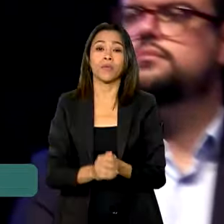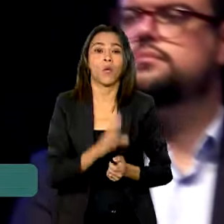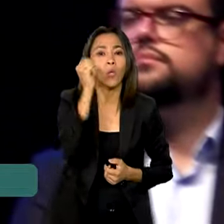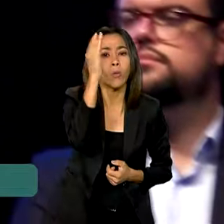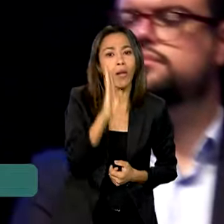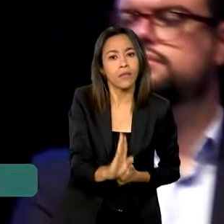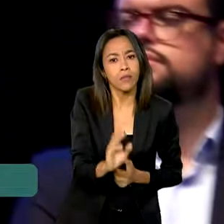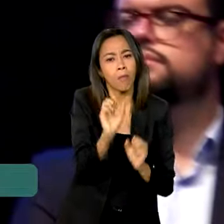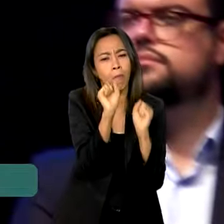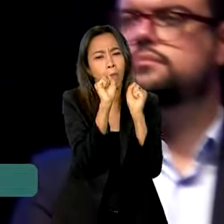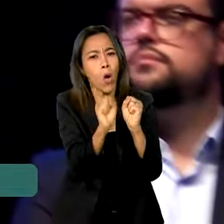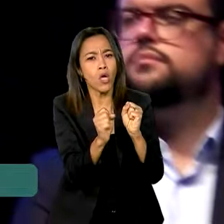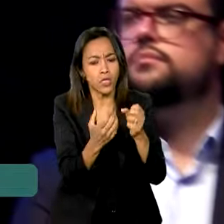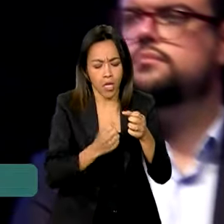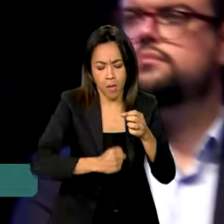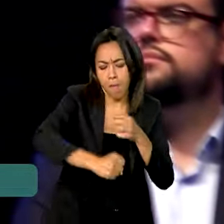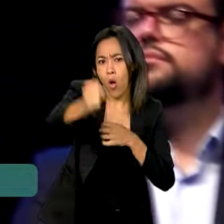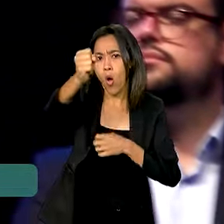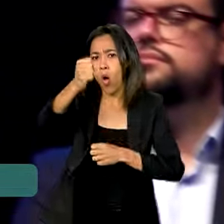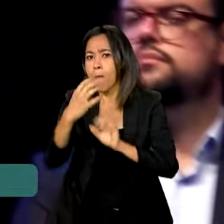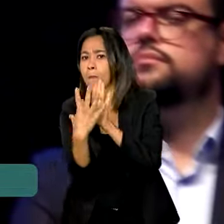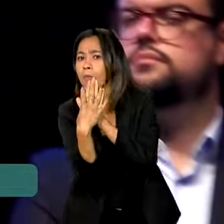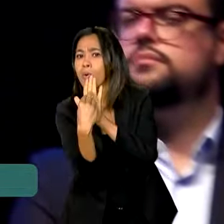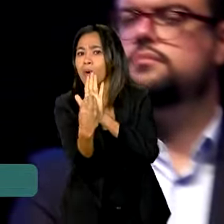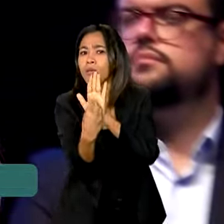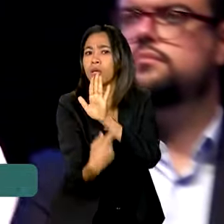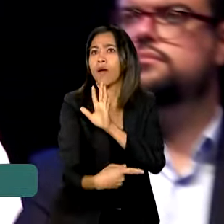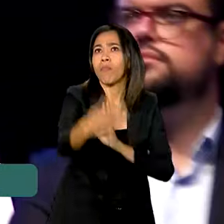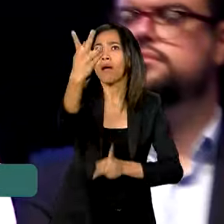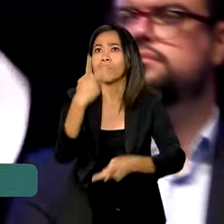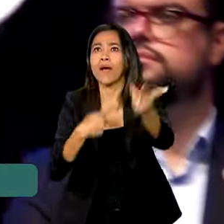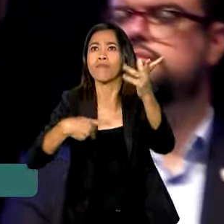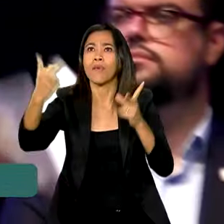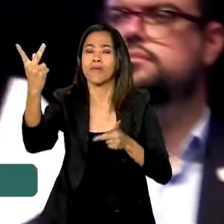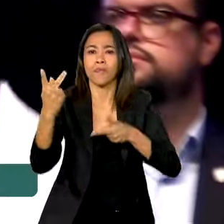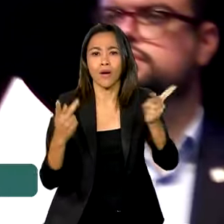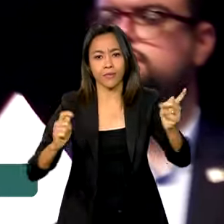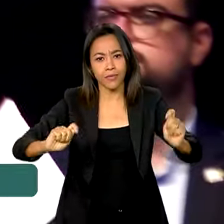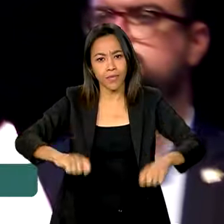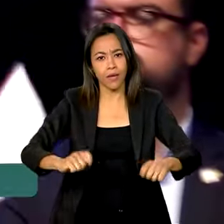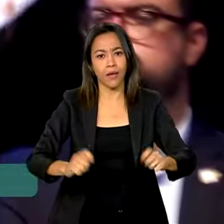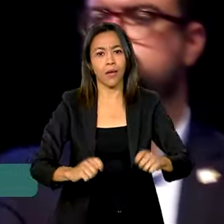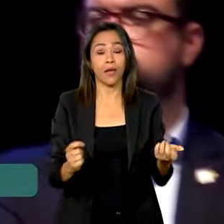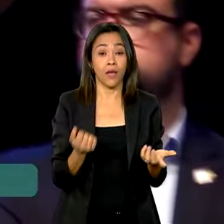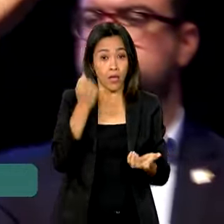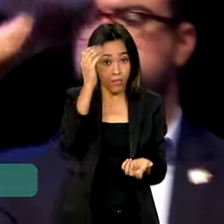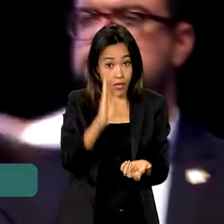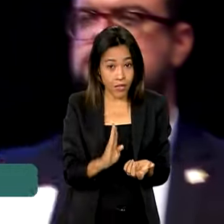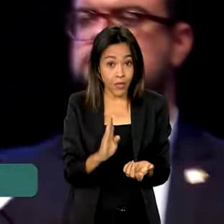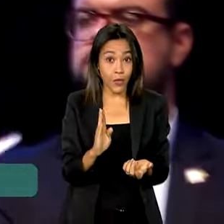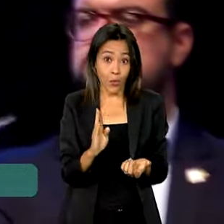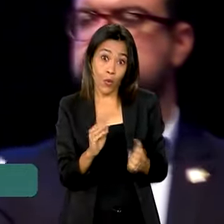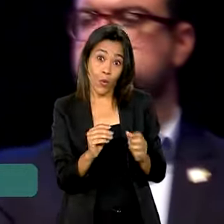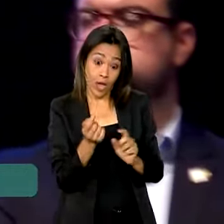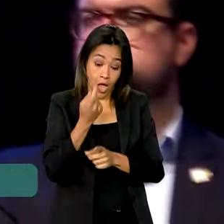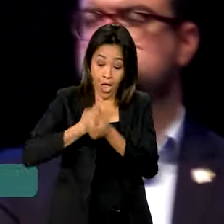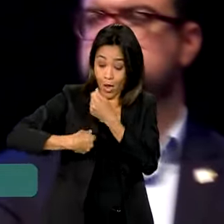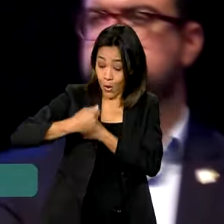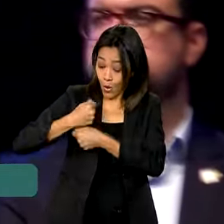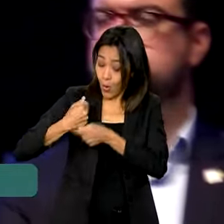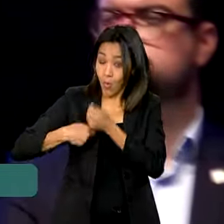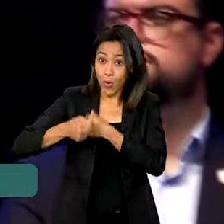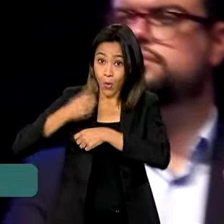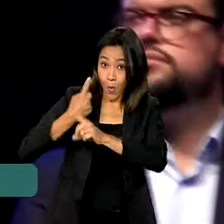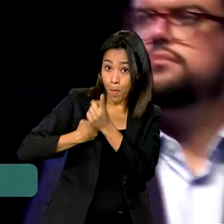grande exportador de sustentabilidade. Podemos ser, ao mesmo tempo, economicamente